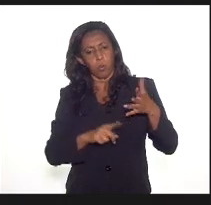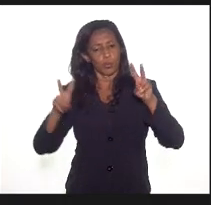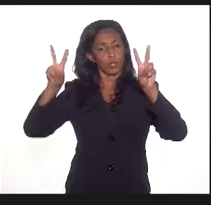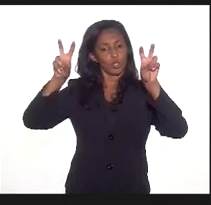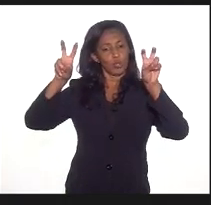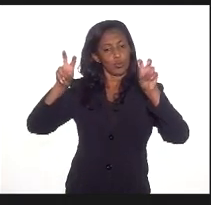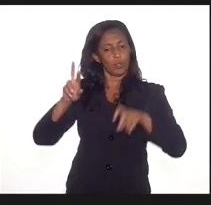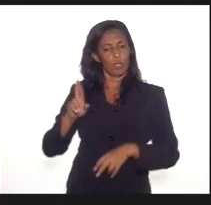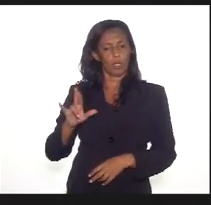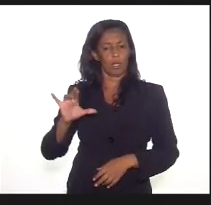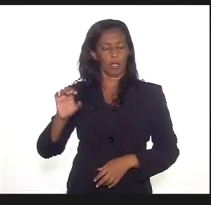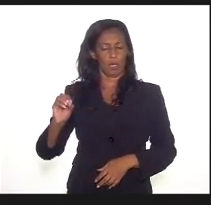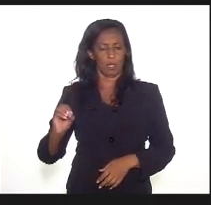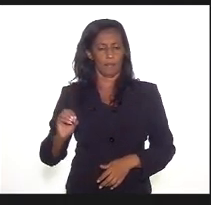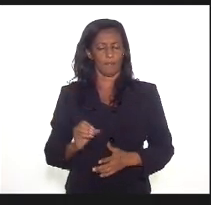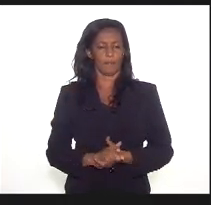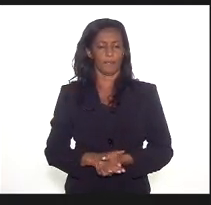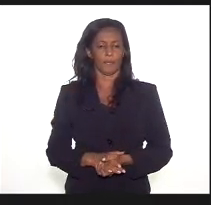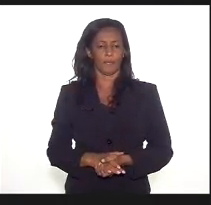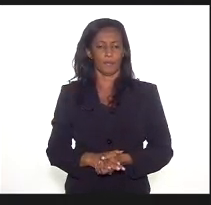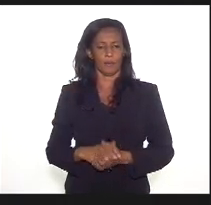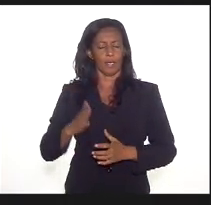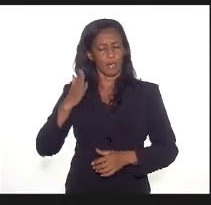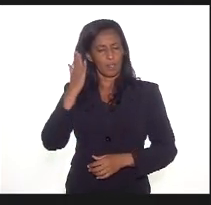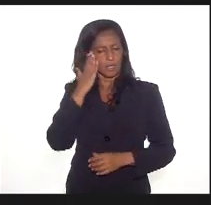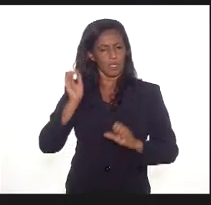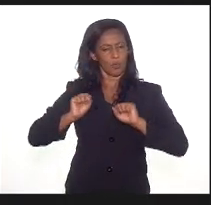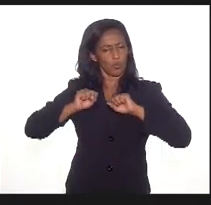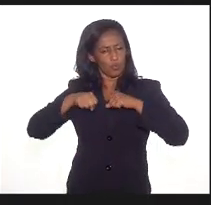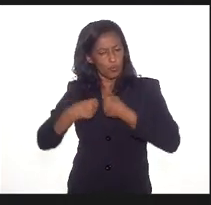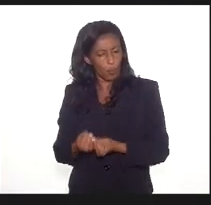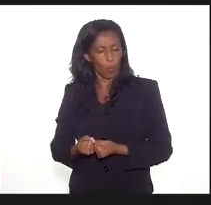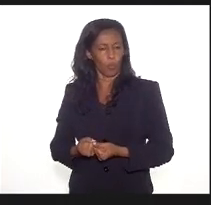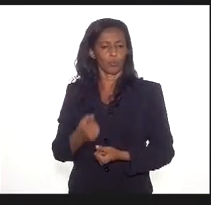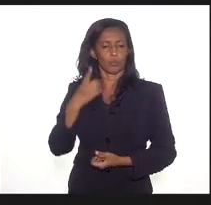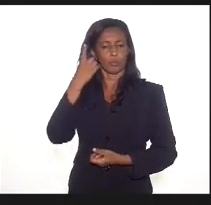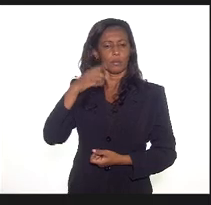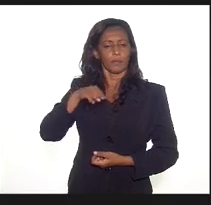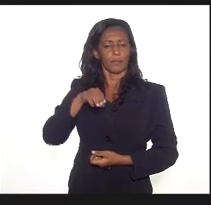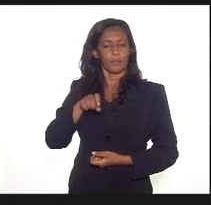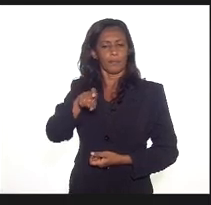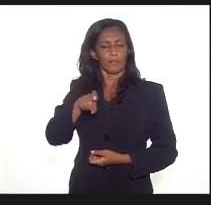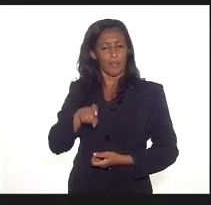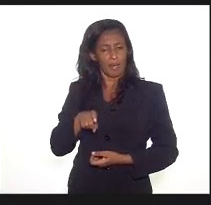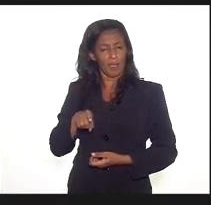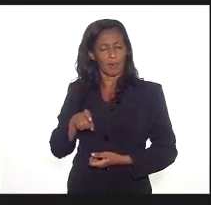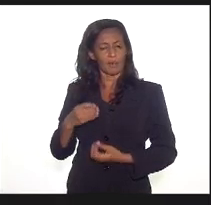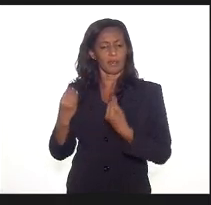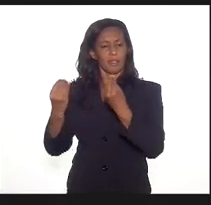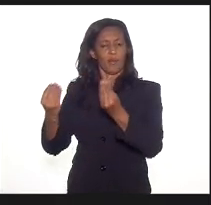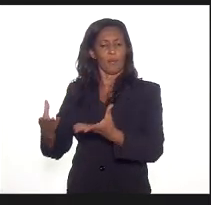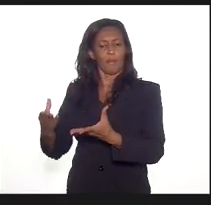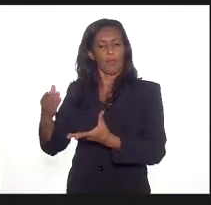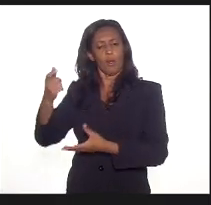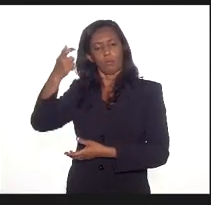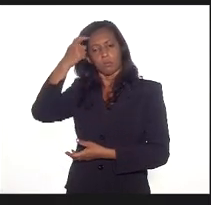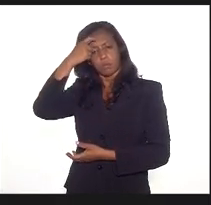Rio. Eu sei do esforço do deputado Max Lemos em tentar chegar no melhor